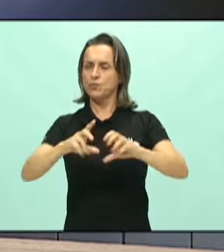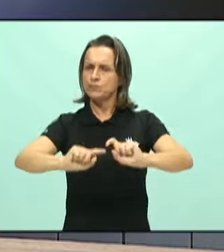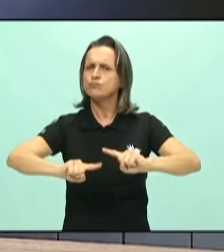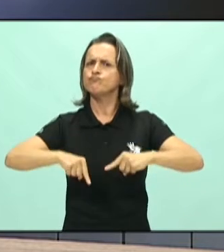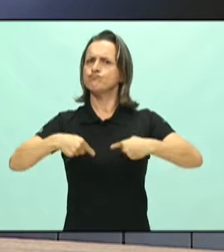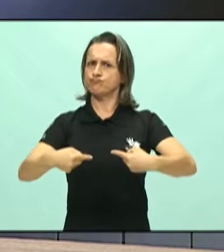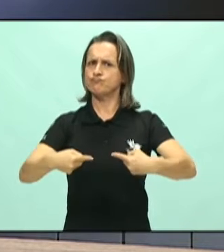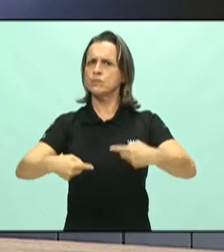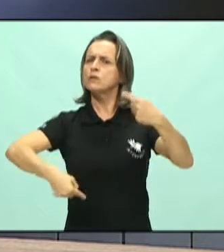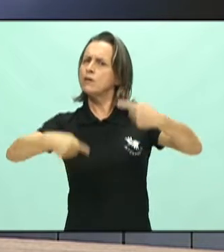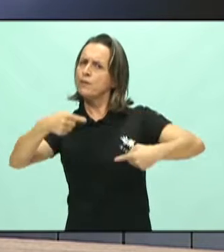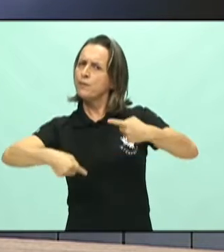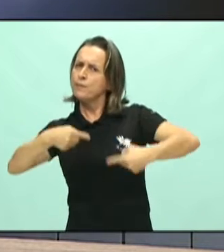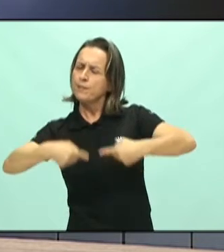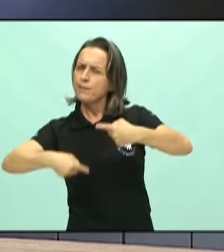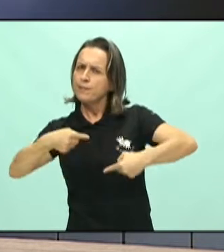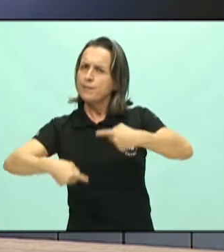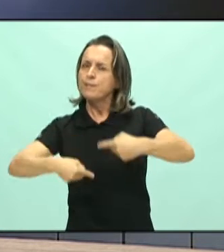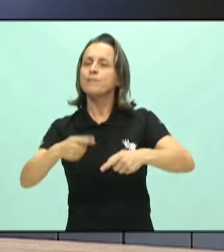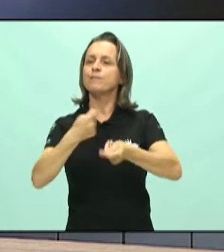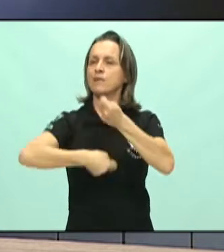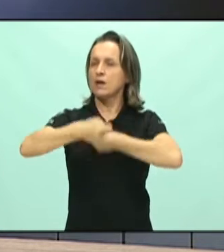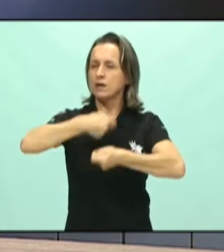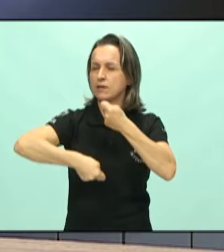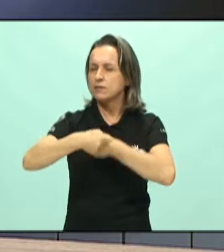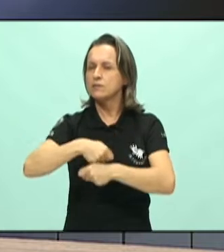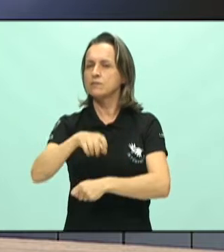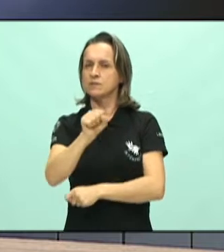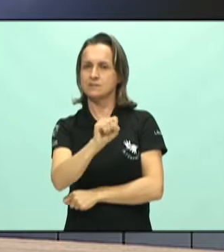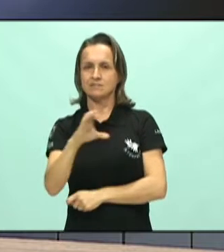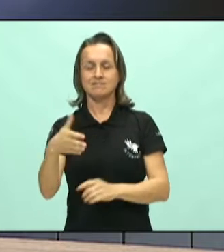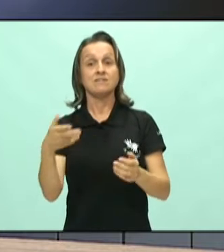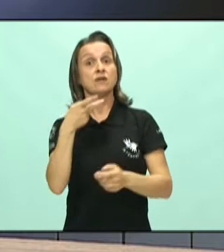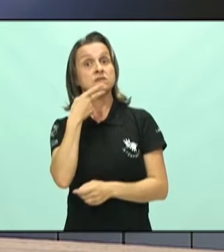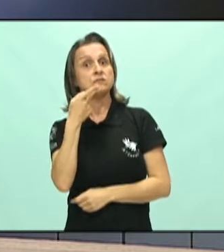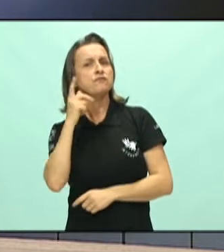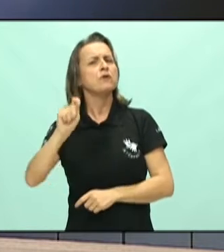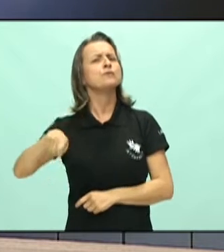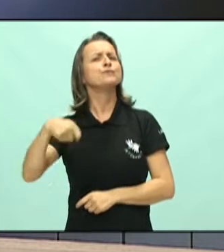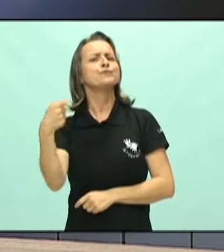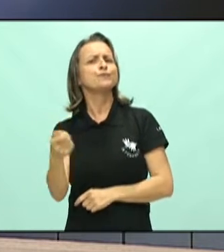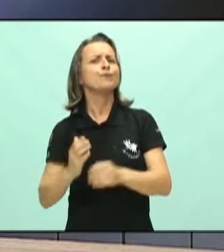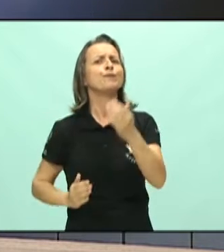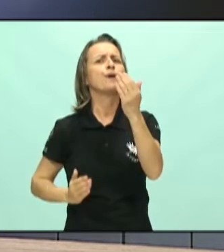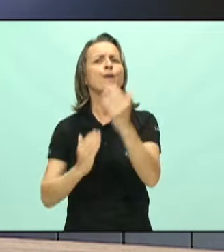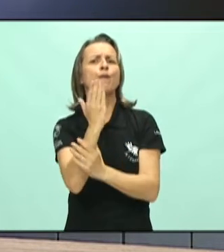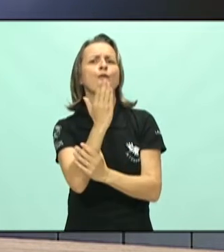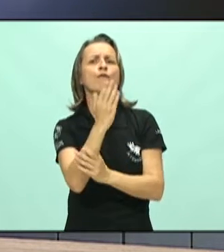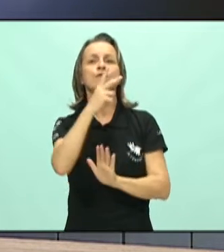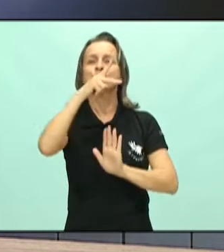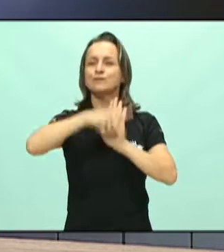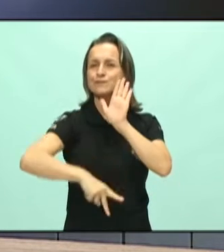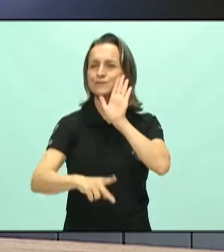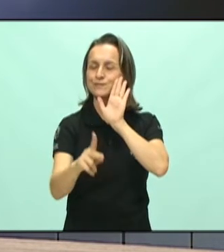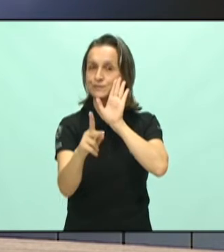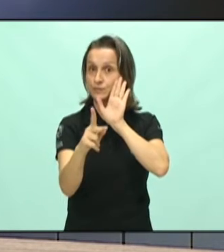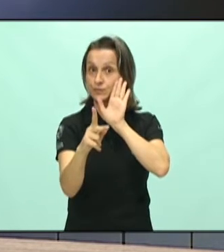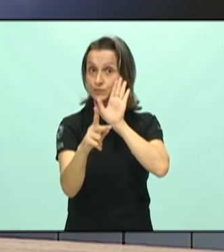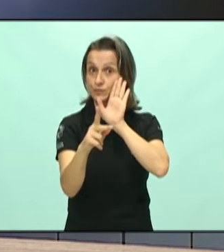da Competitividade da Economia Catarinense. Nós estamos falando a respeito da aprovação do projeto de